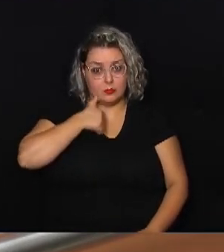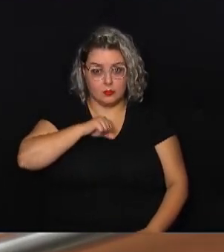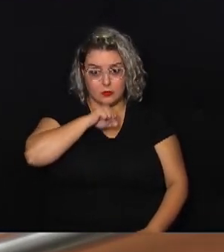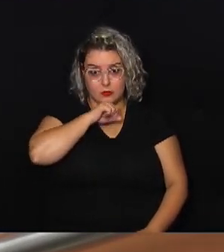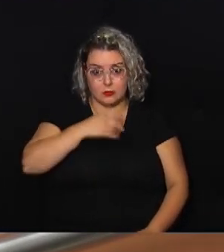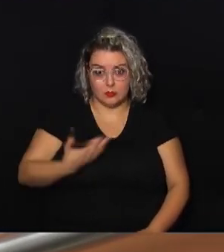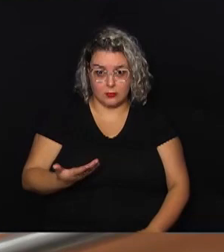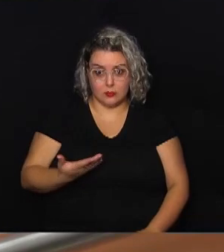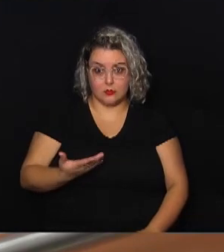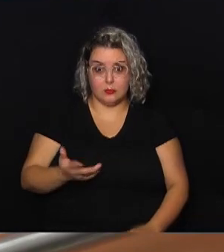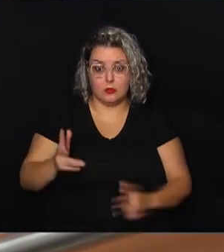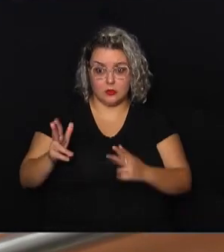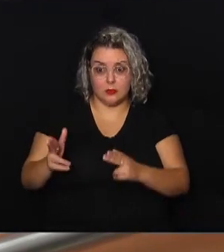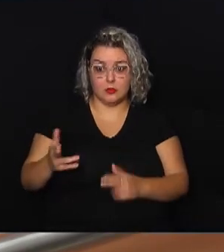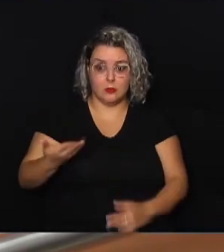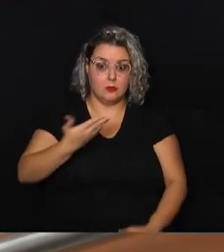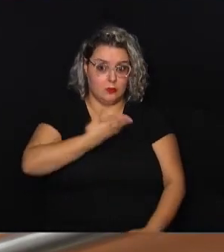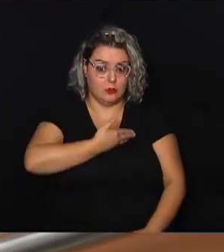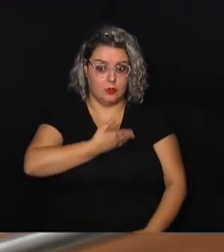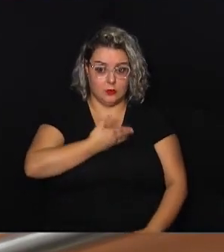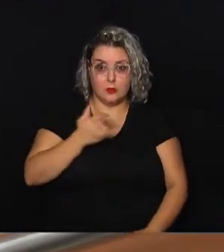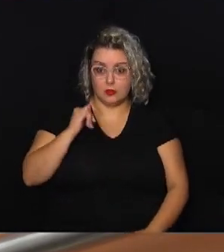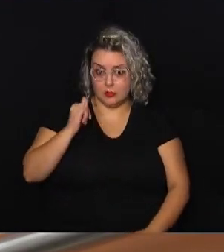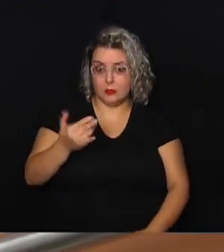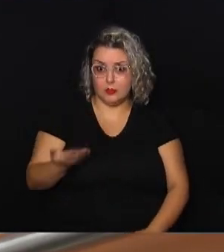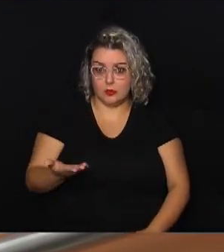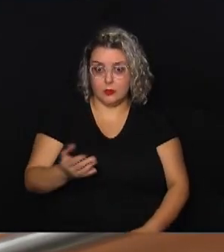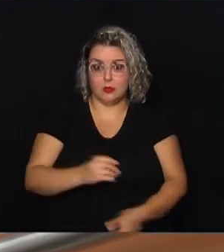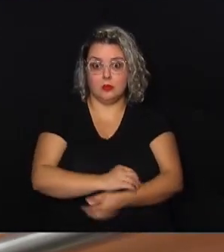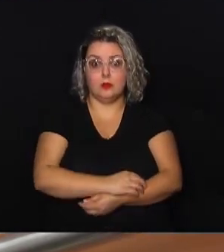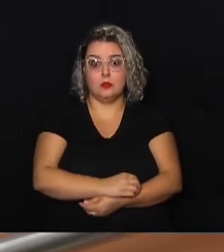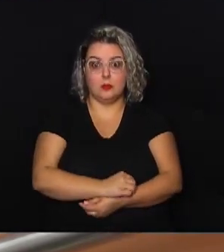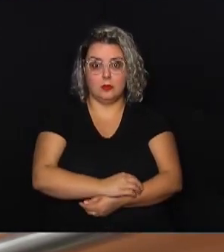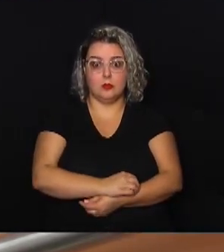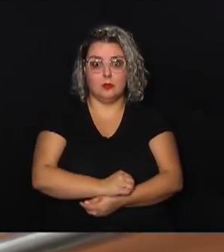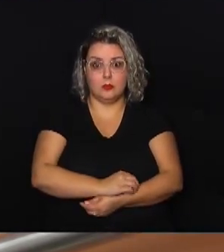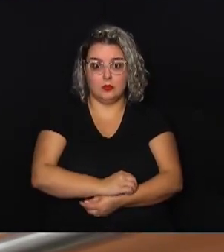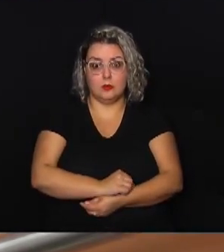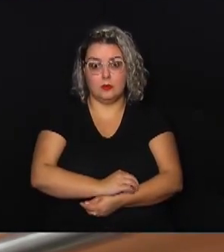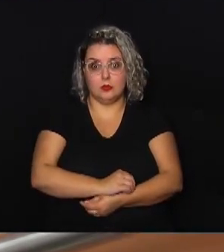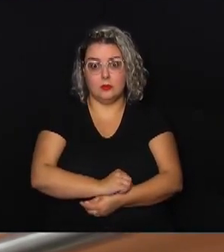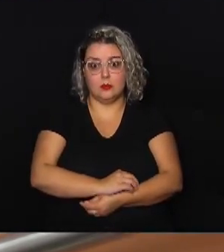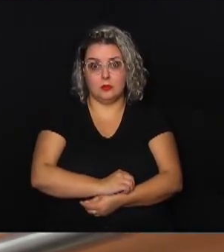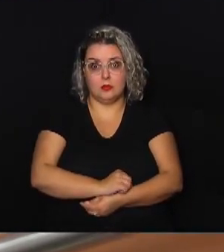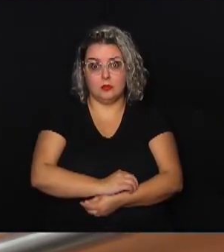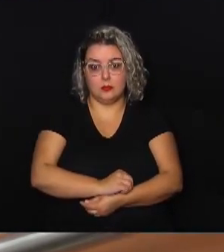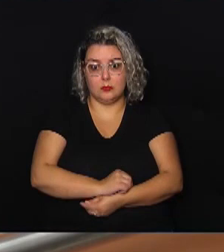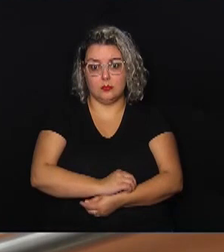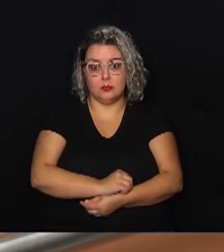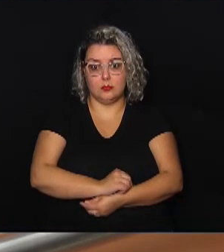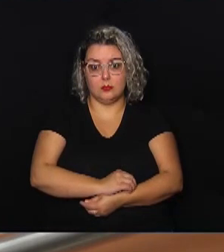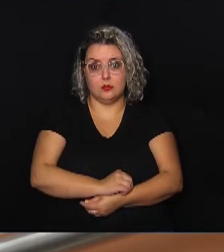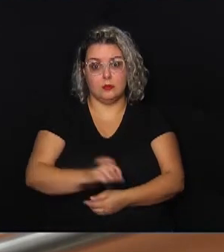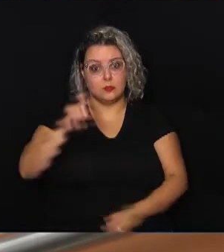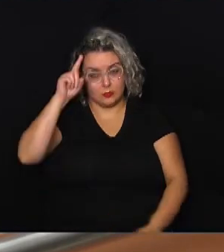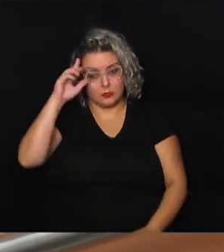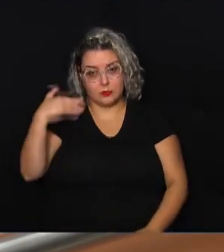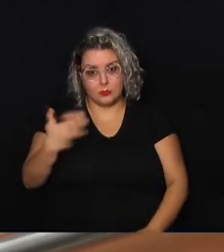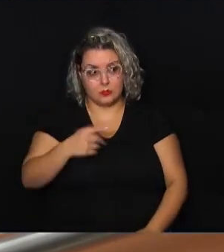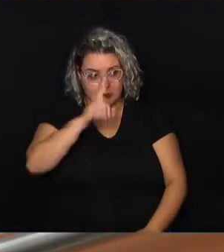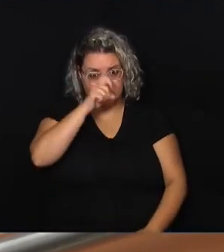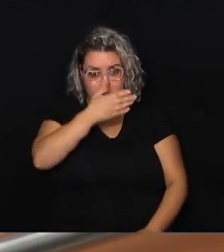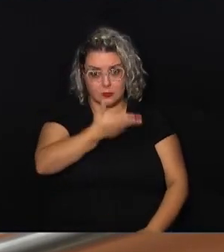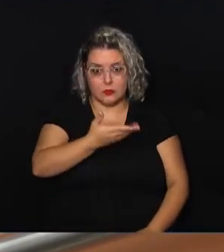mas, conforme o colega ali mencionou, ele está diariamente dentro do hospital ali, né? Eu também passo por lá, porque eu